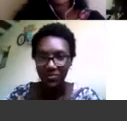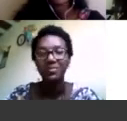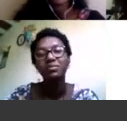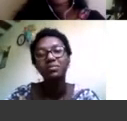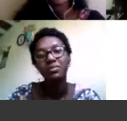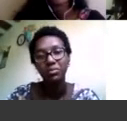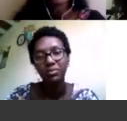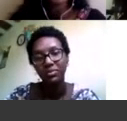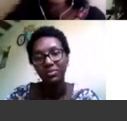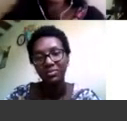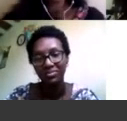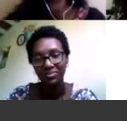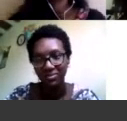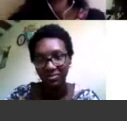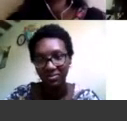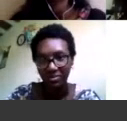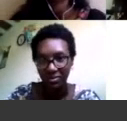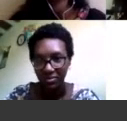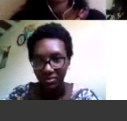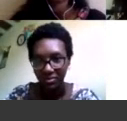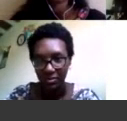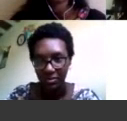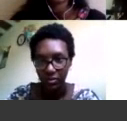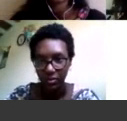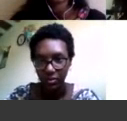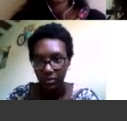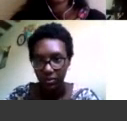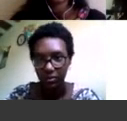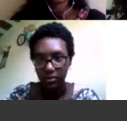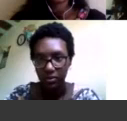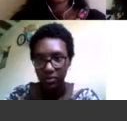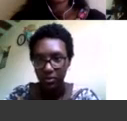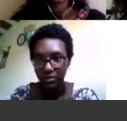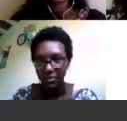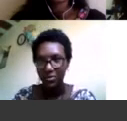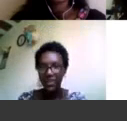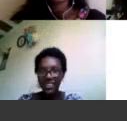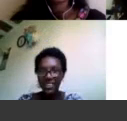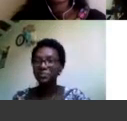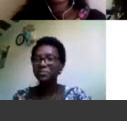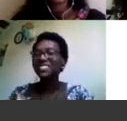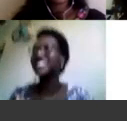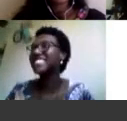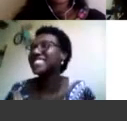Marques, que está muito bem apresentada. Eu só queria pedir que você faça, por favor.